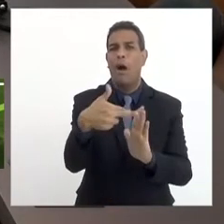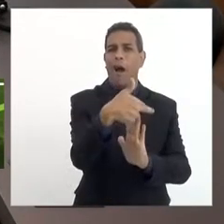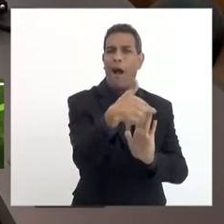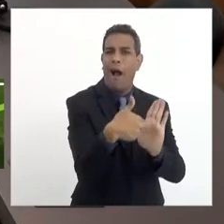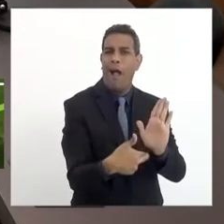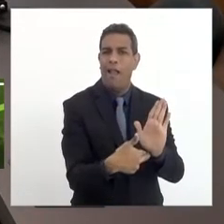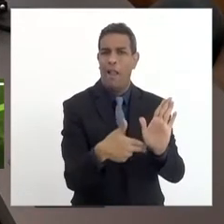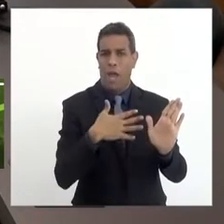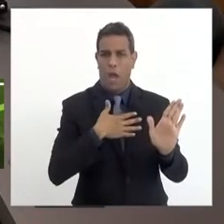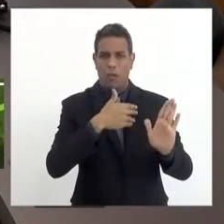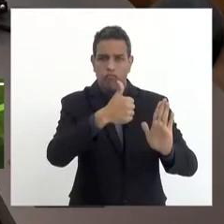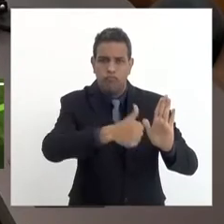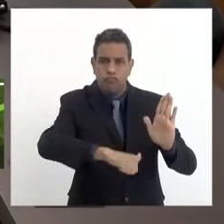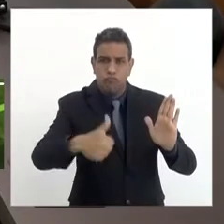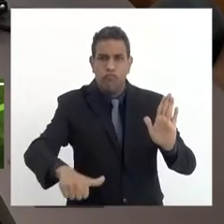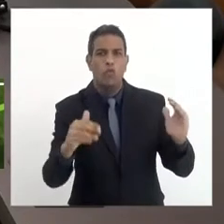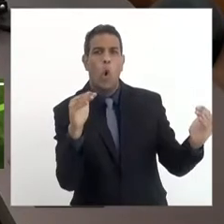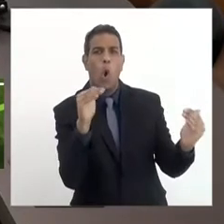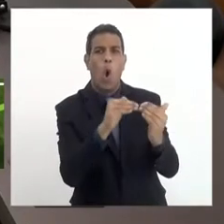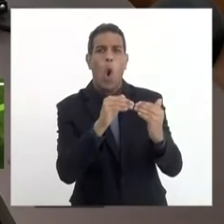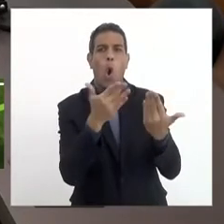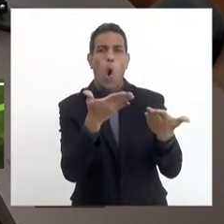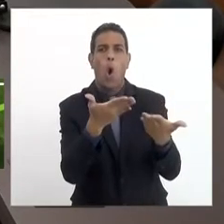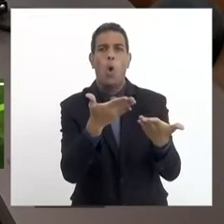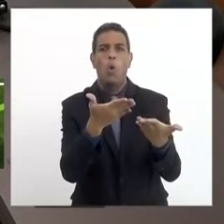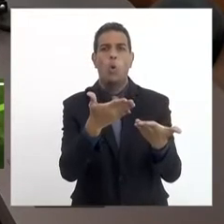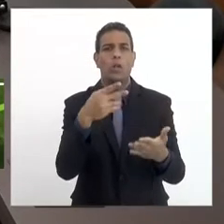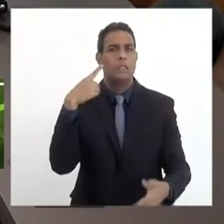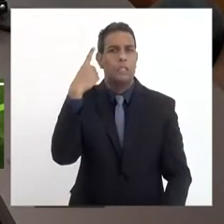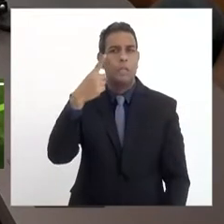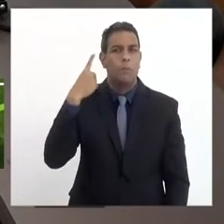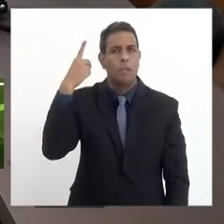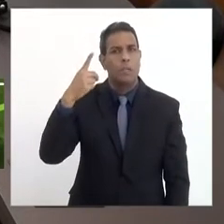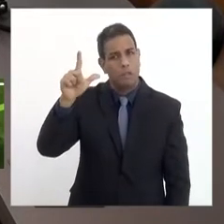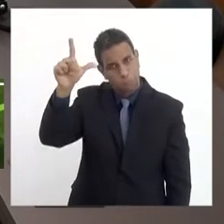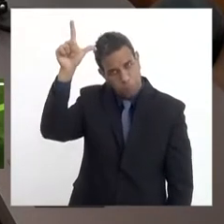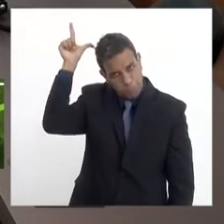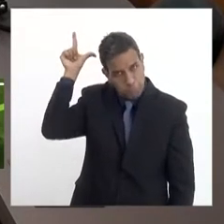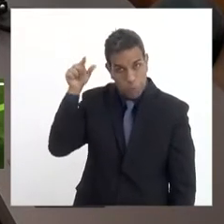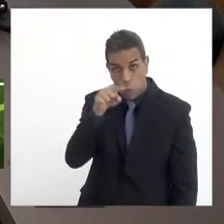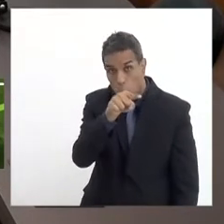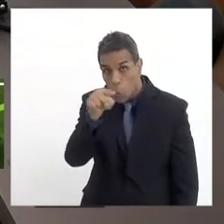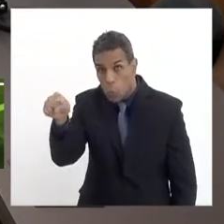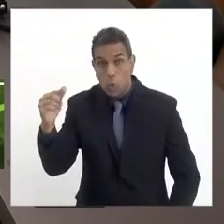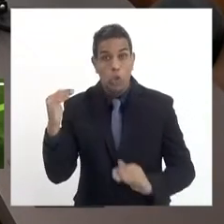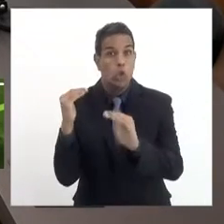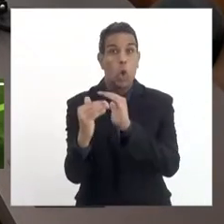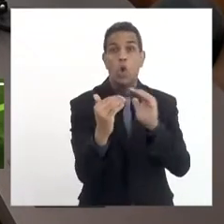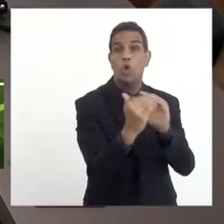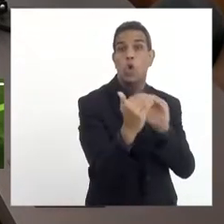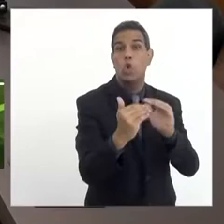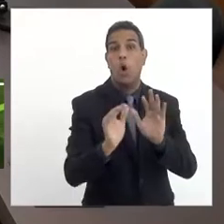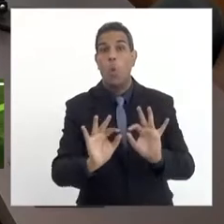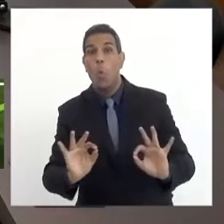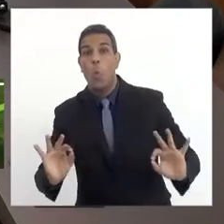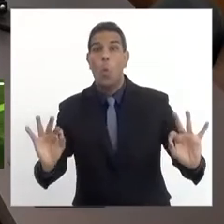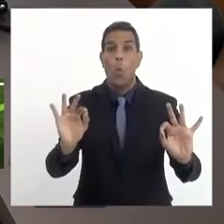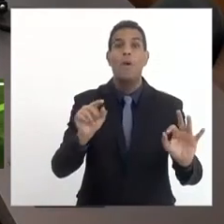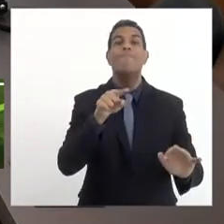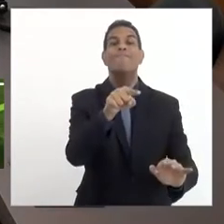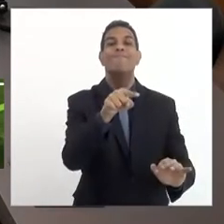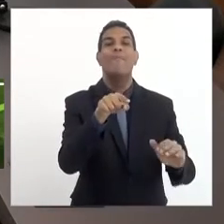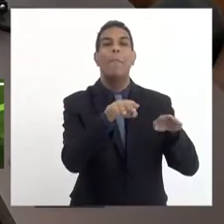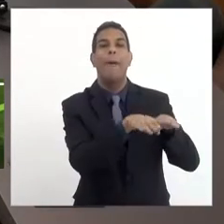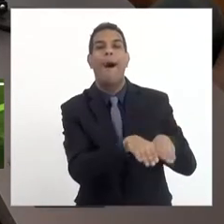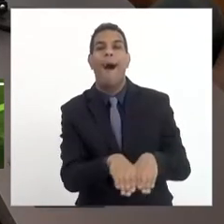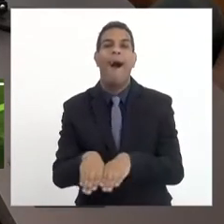mim e concordo com o voto do deputado Luiz Paulo, se todos concordarem, a não ser que haja todos divergência. Perfeito. Mantendo o padrão,